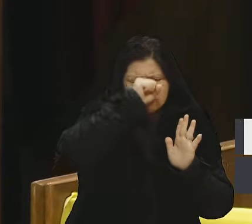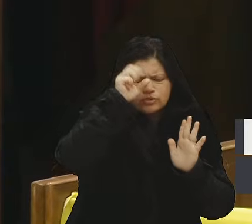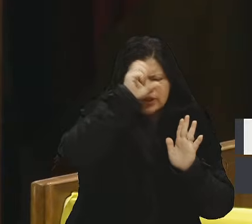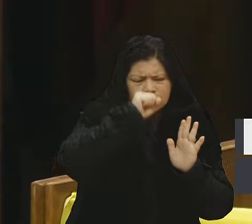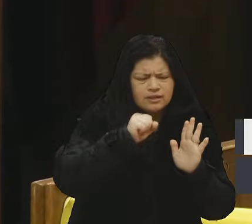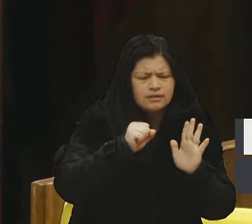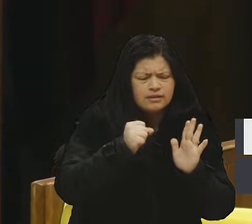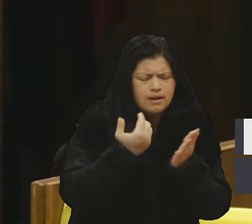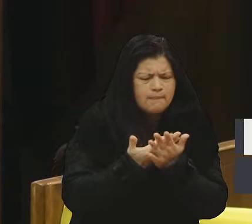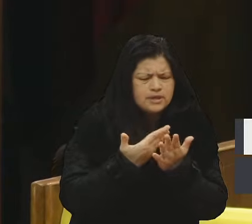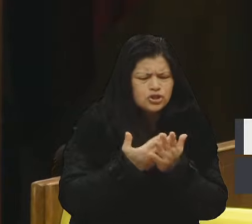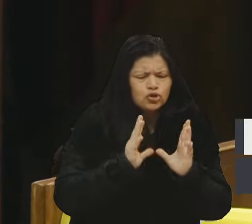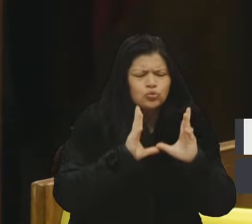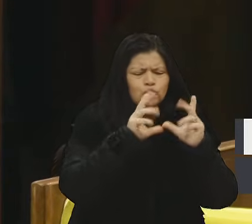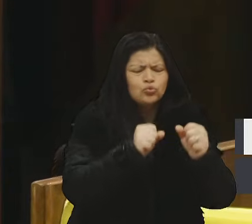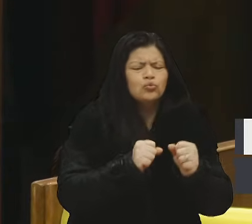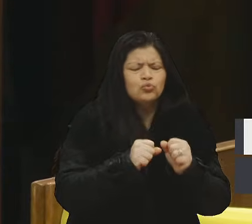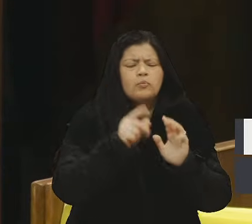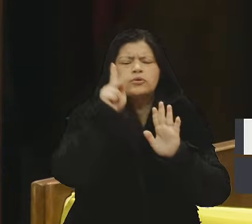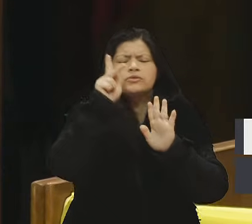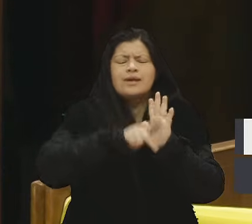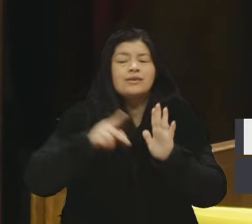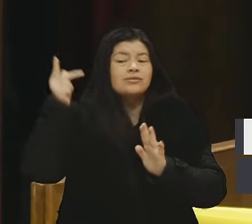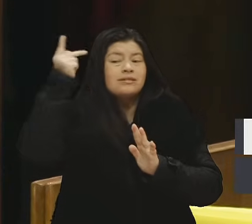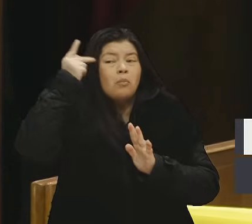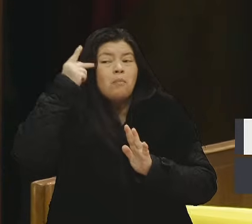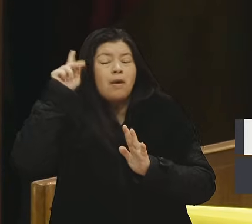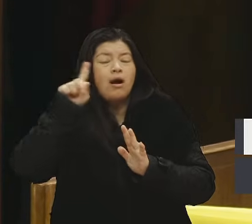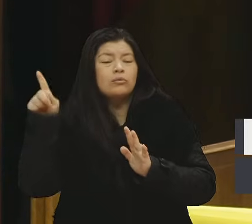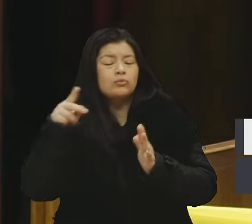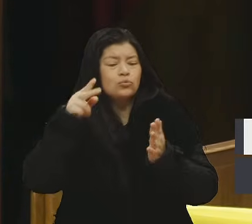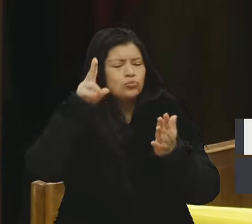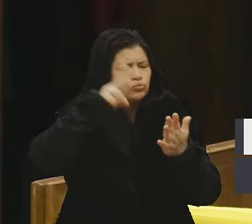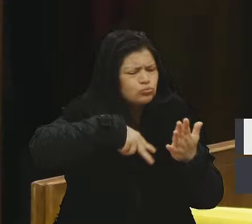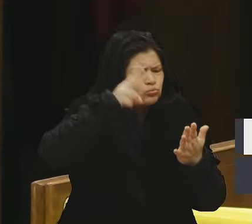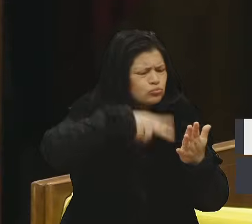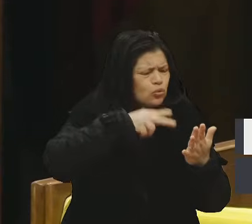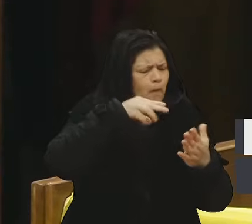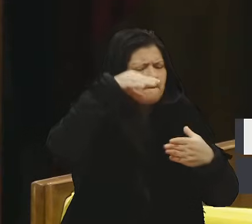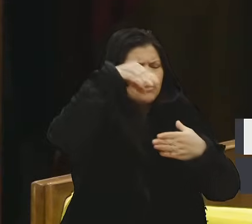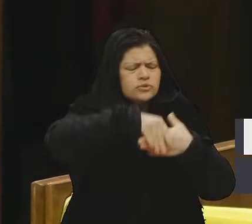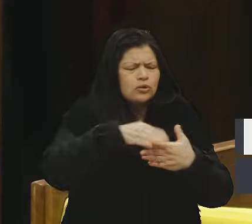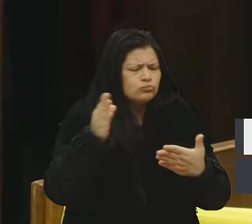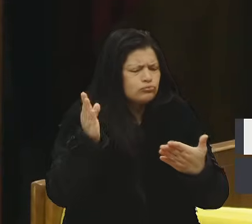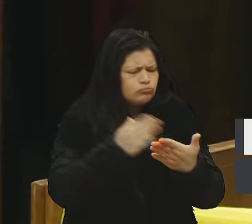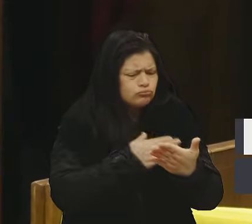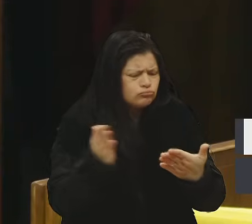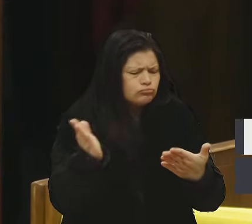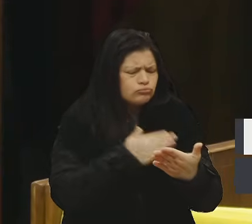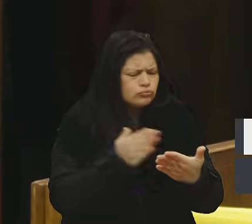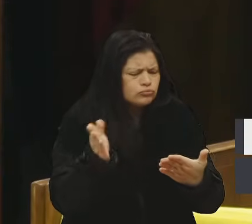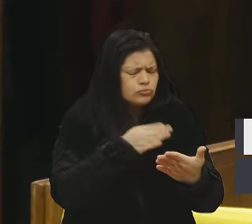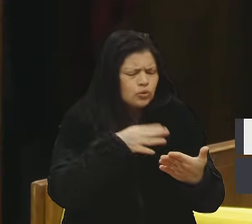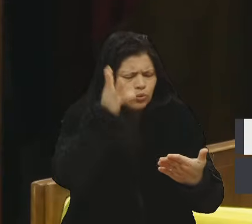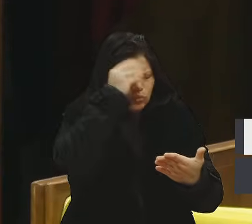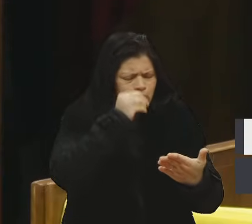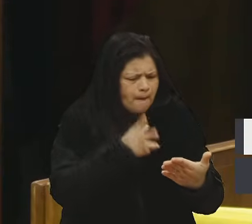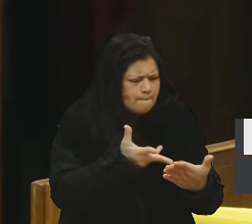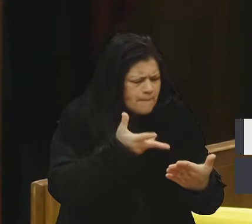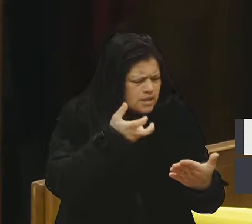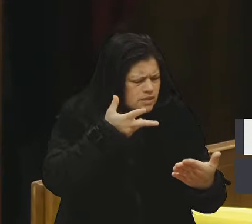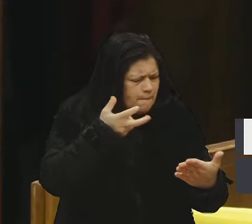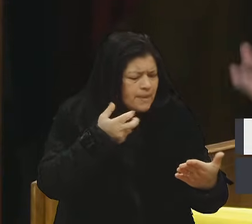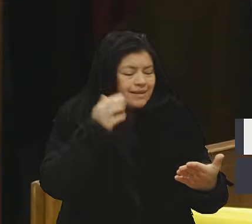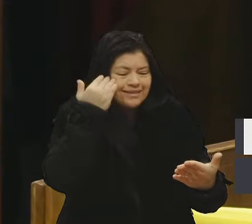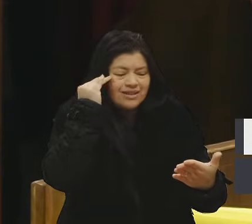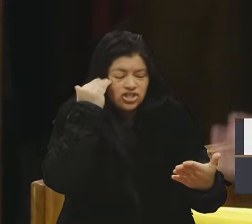Paulo, analisei tudo, estudei todos os processos e analisei documento por documento aqui e percebi e